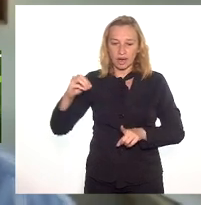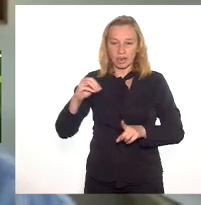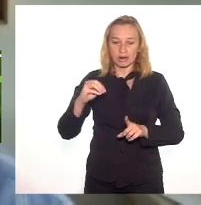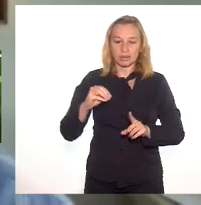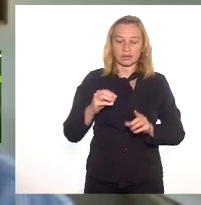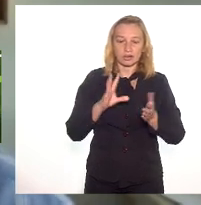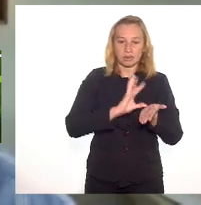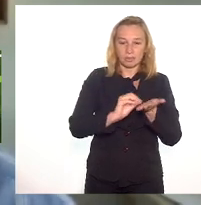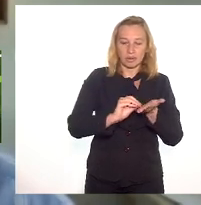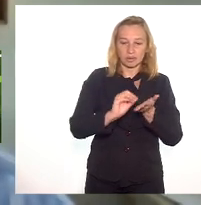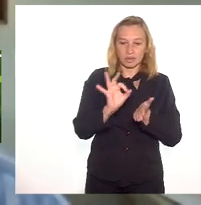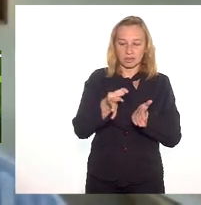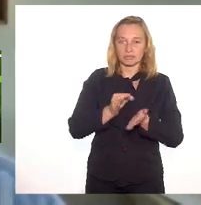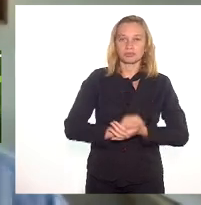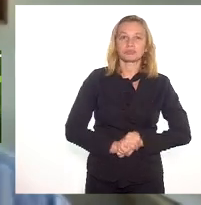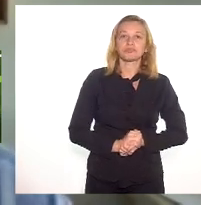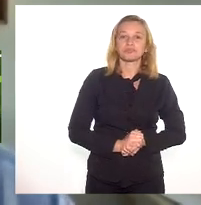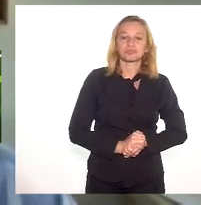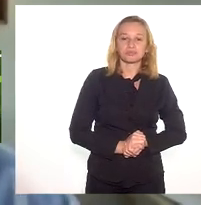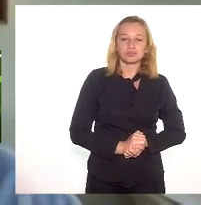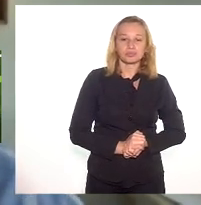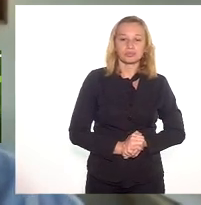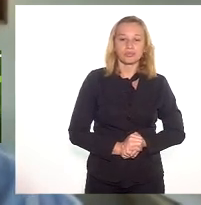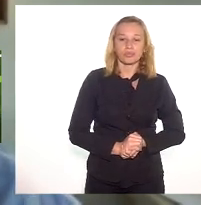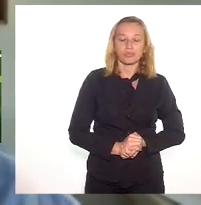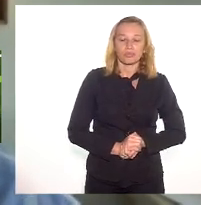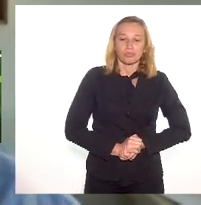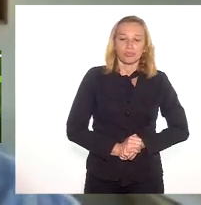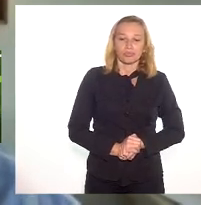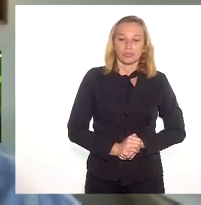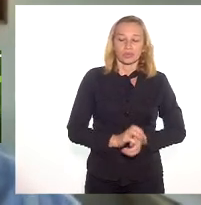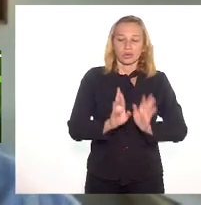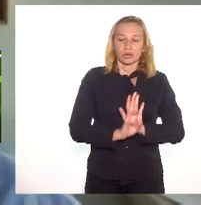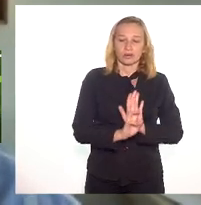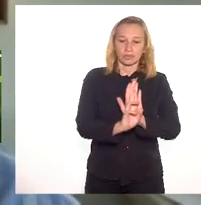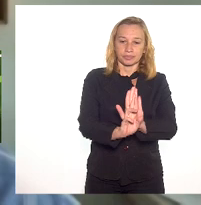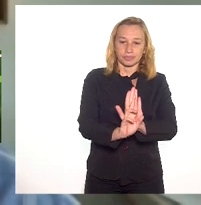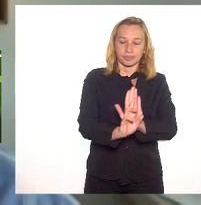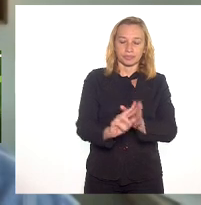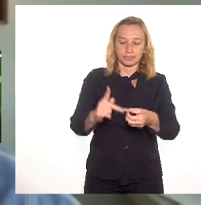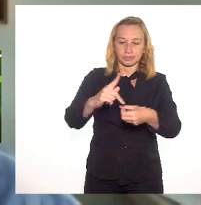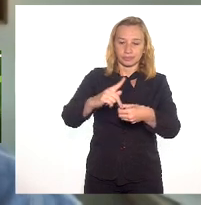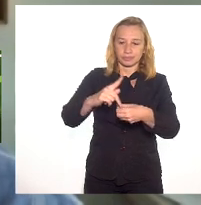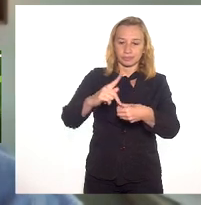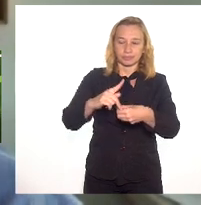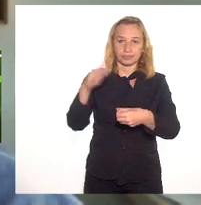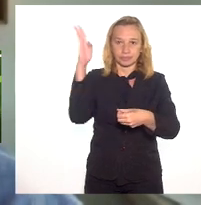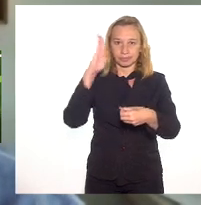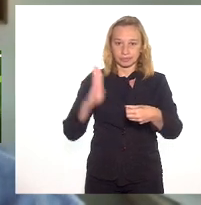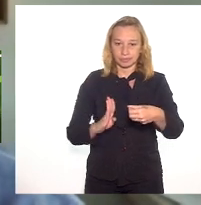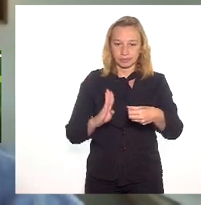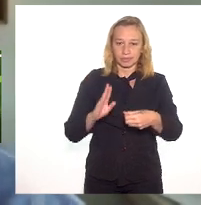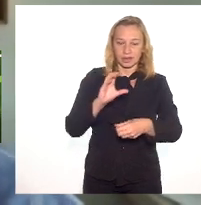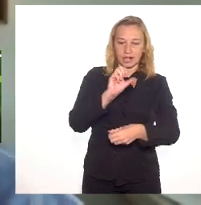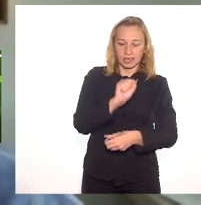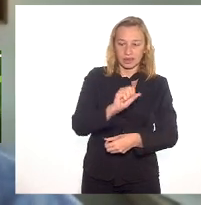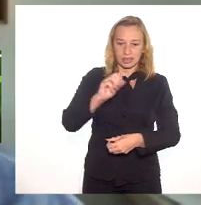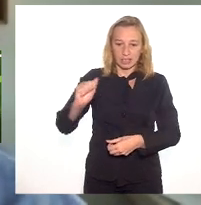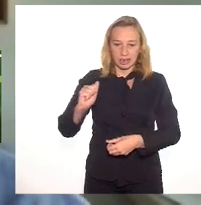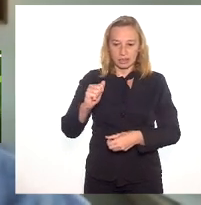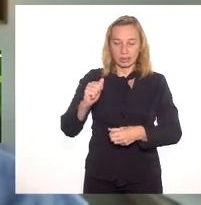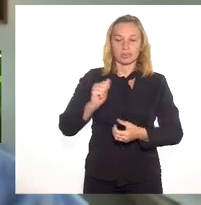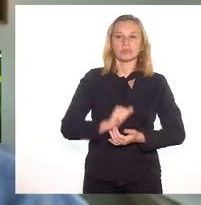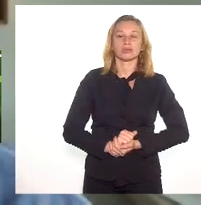seguinte pauta: oitiva dos representantes da Petróleo Brasileira S.A.